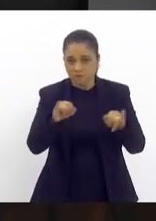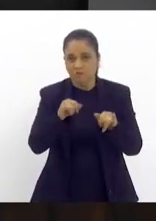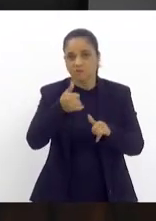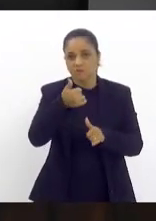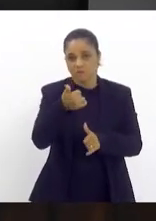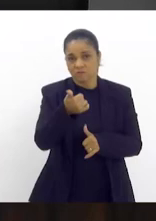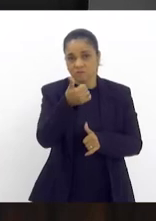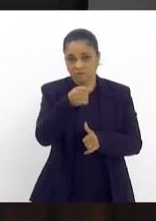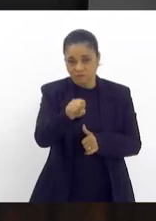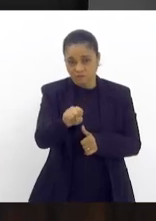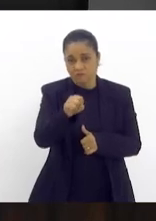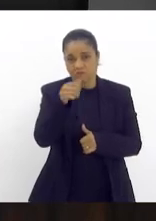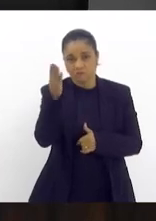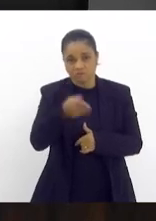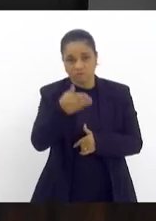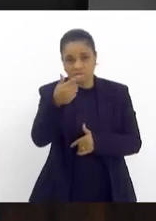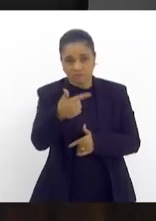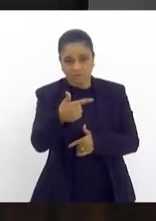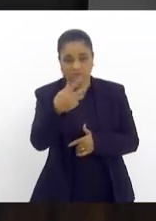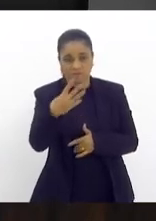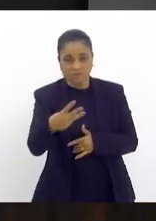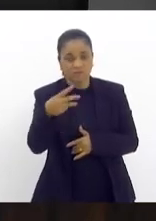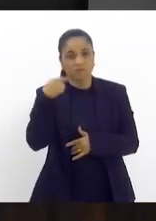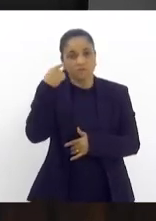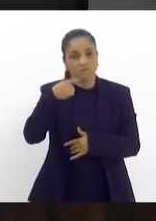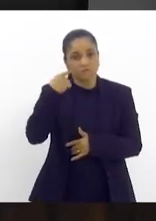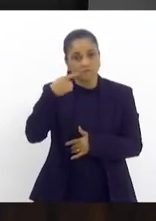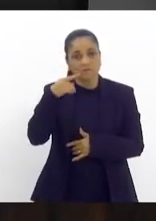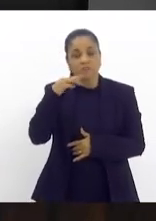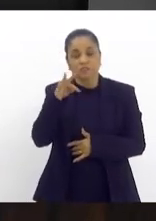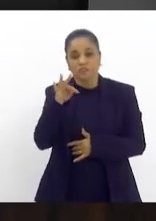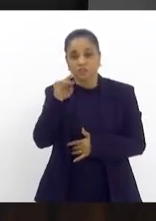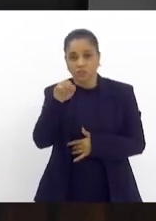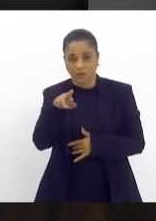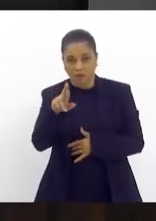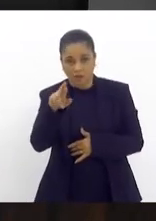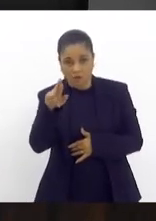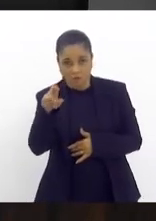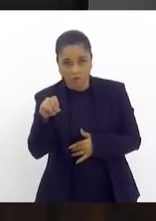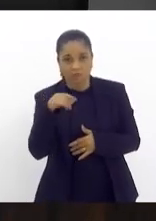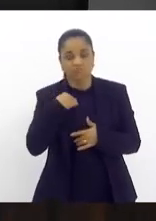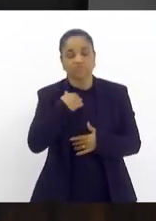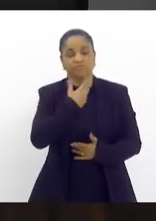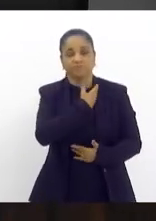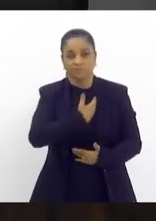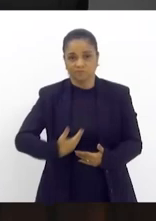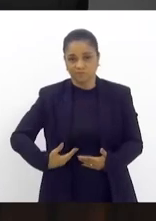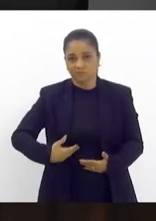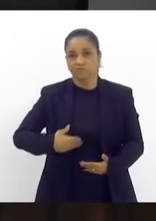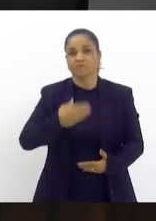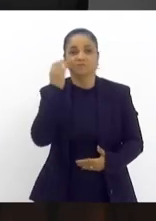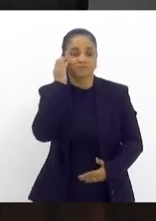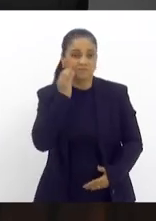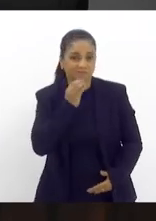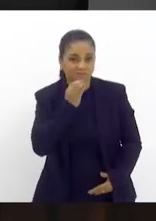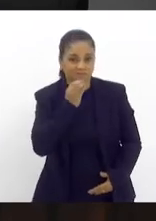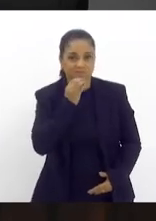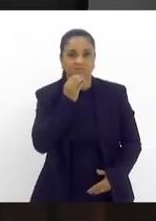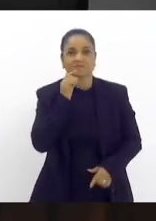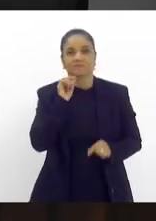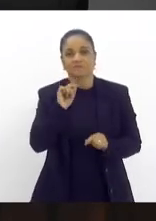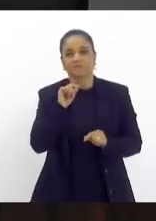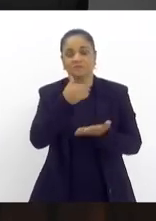18, 2023, de autoria do deputado Tiago Rangel, que solicita ao excelentíssimo senhor governador do Estado do Rio de Janeiro, Cláudio Castro, com vistas